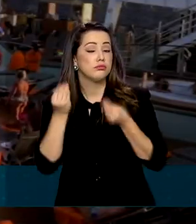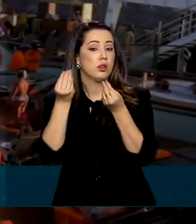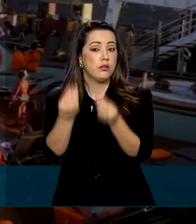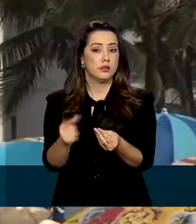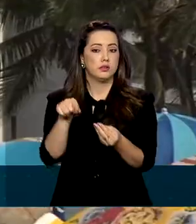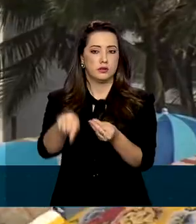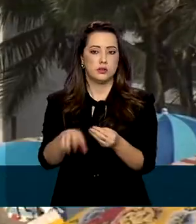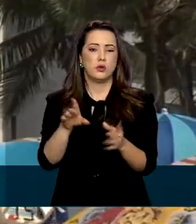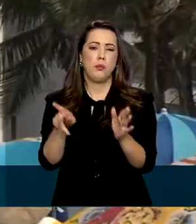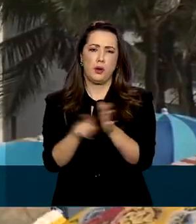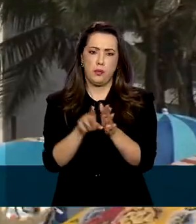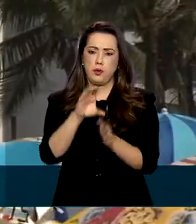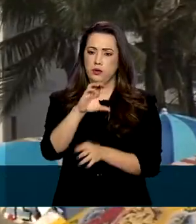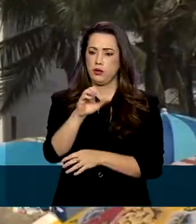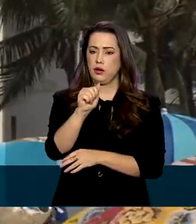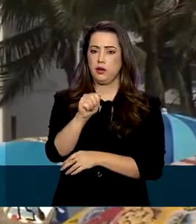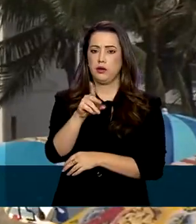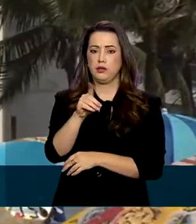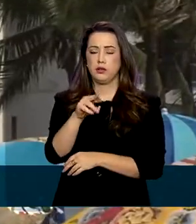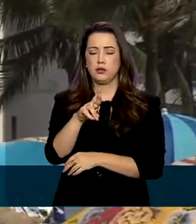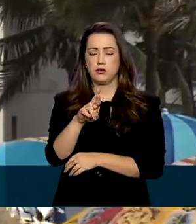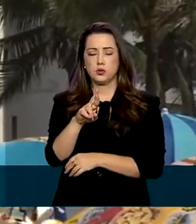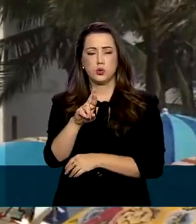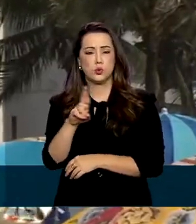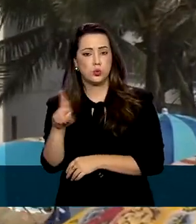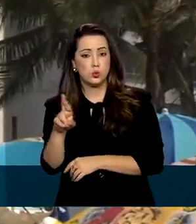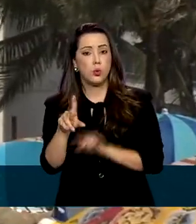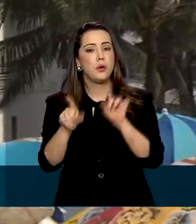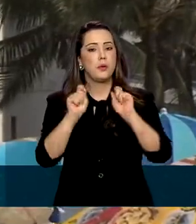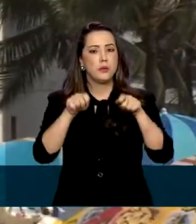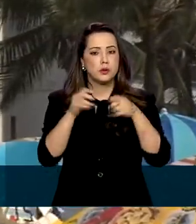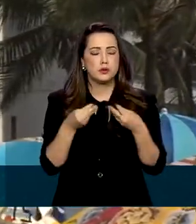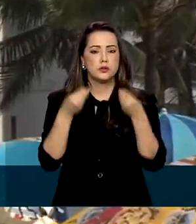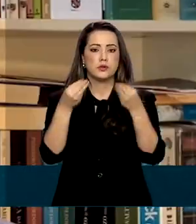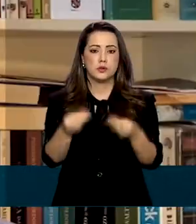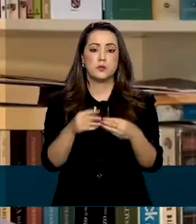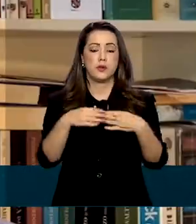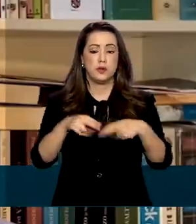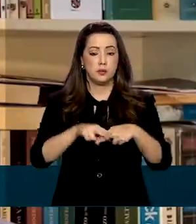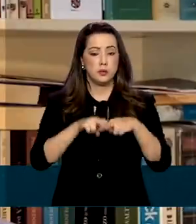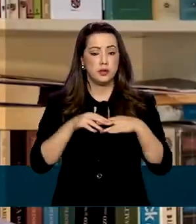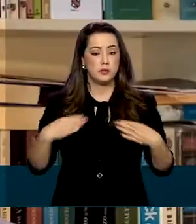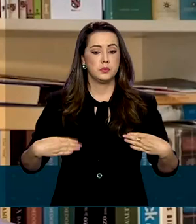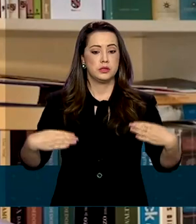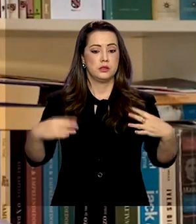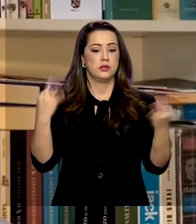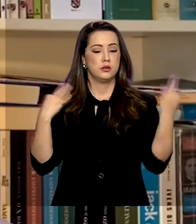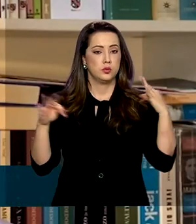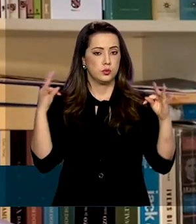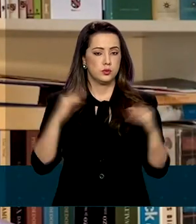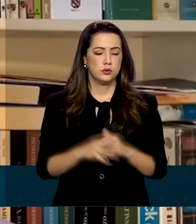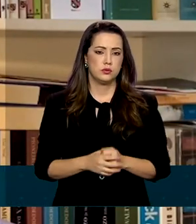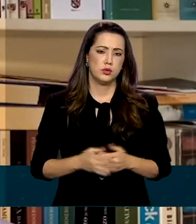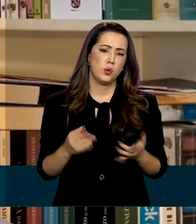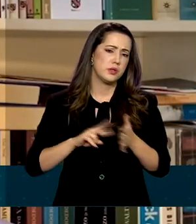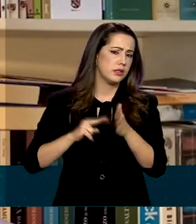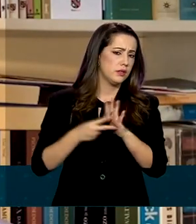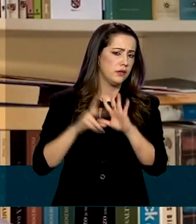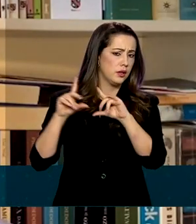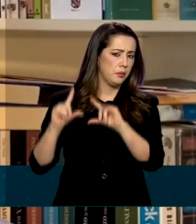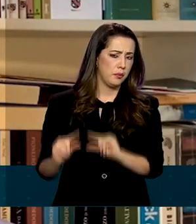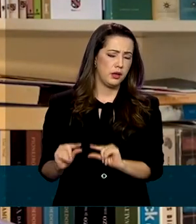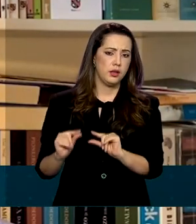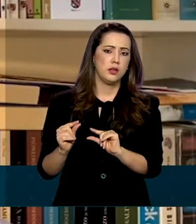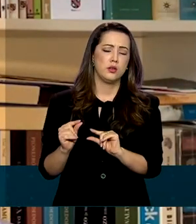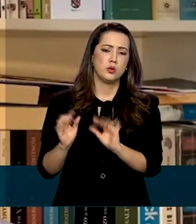Cadastur e será liberado por meio do Ministério do Turismo. Isso representa menos burocracia e mais